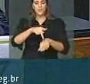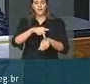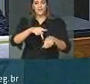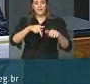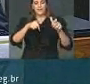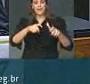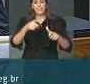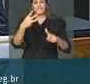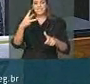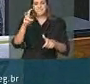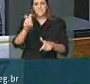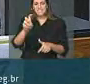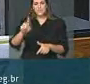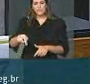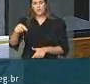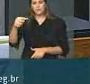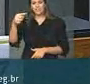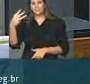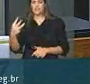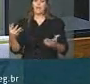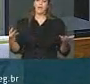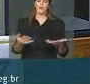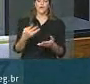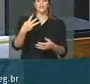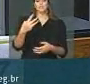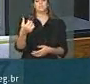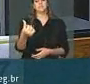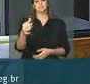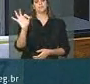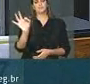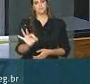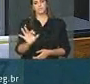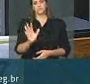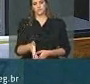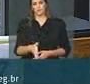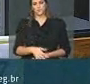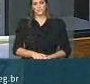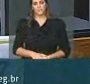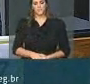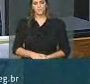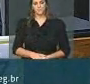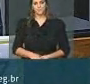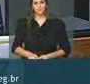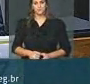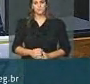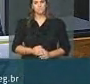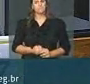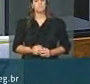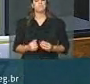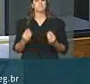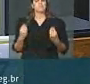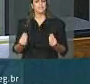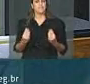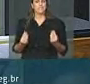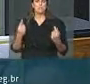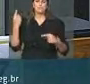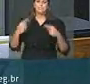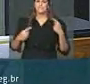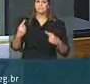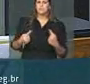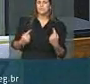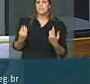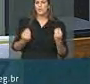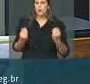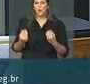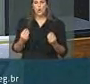,3%, batendo agora em 36%. Ao discutir o reajuste da tabela do